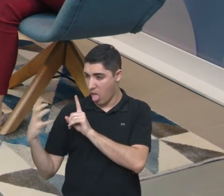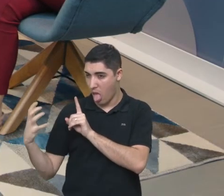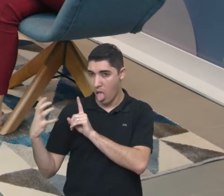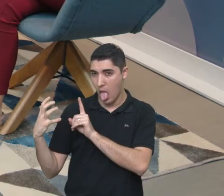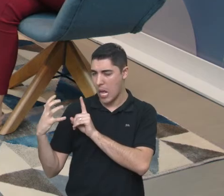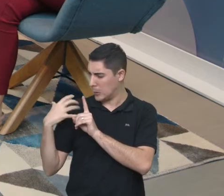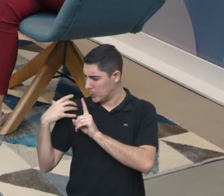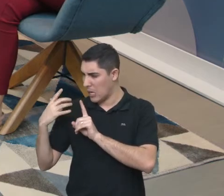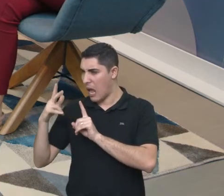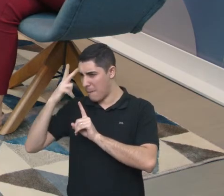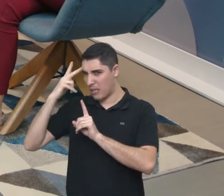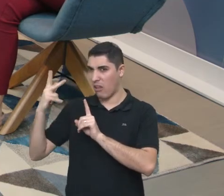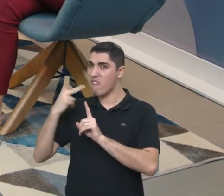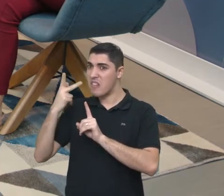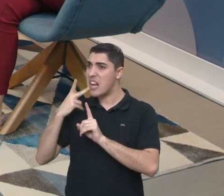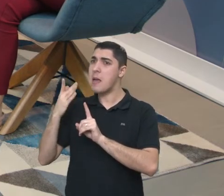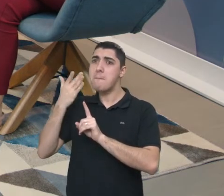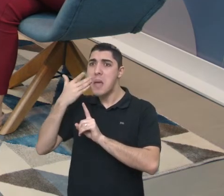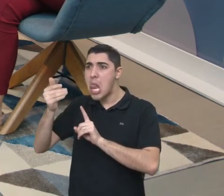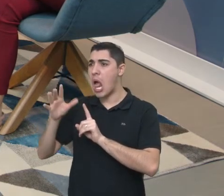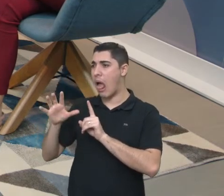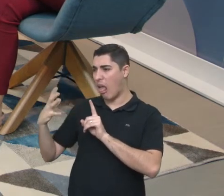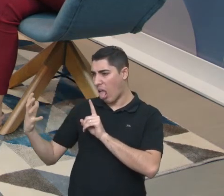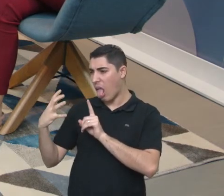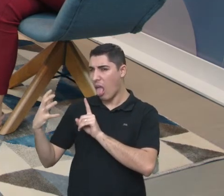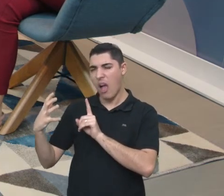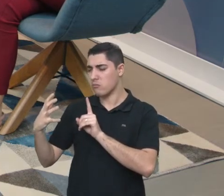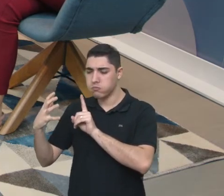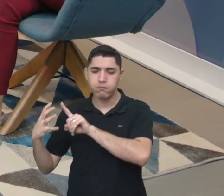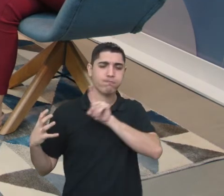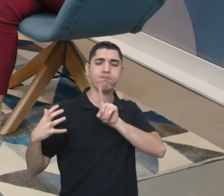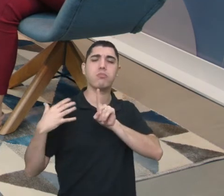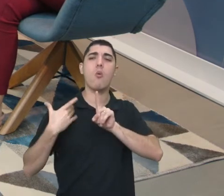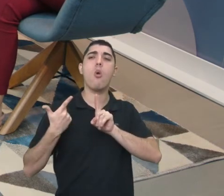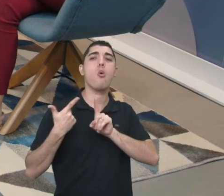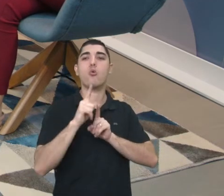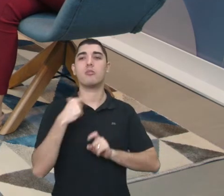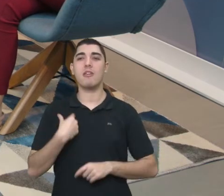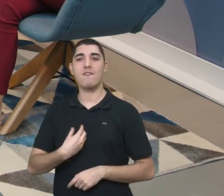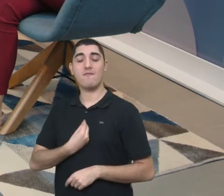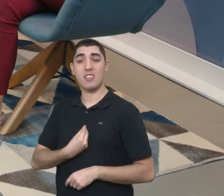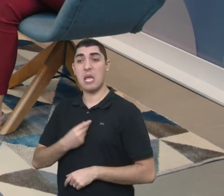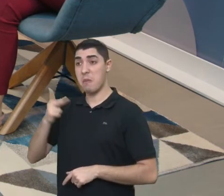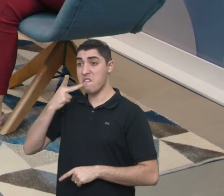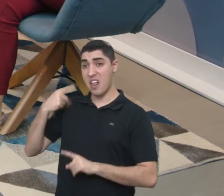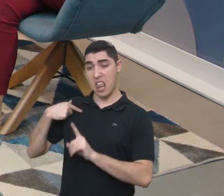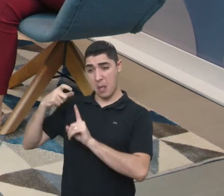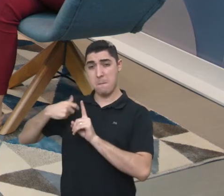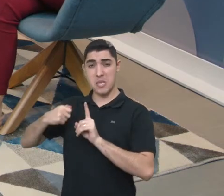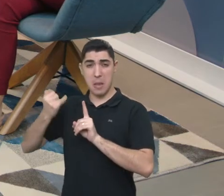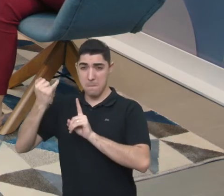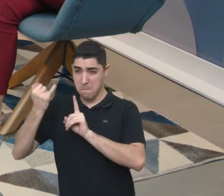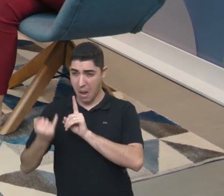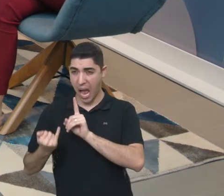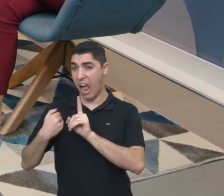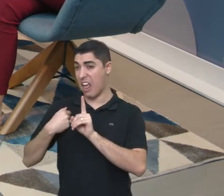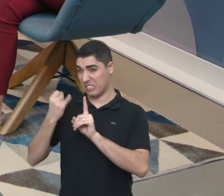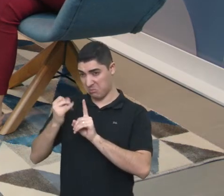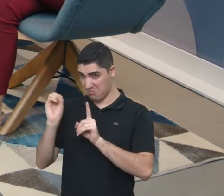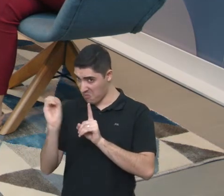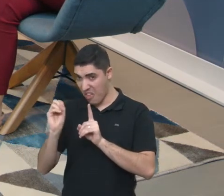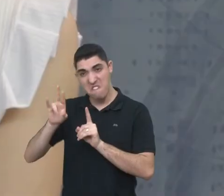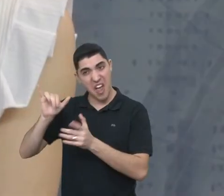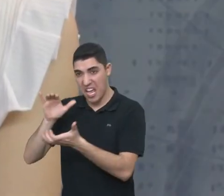gente está imersa numa cultura em que a gente nasceu ouvindo que se você não for magra, você não vai casar, se